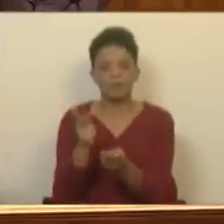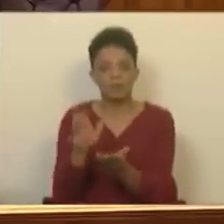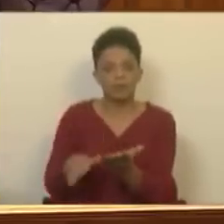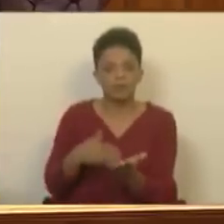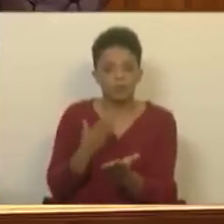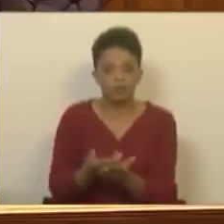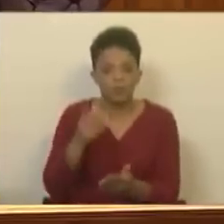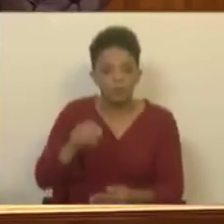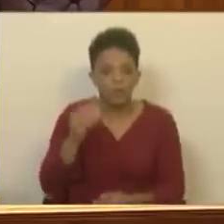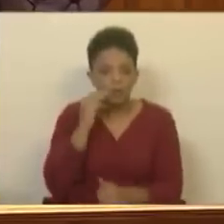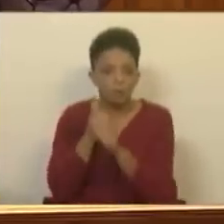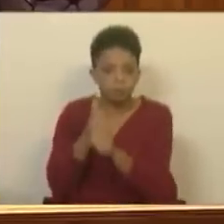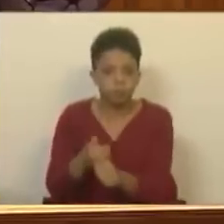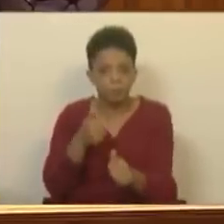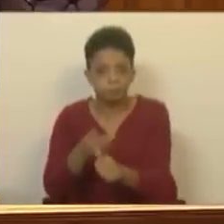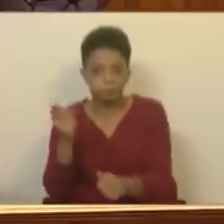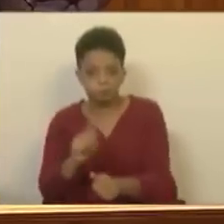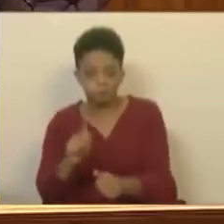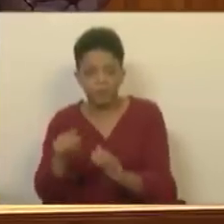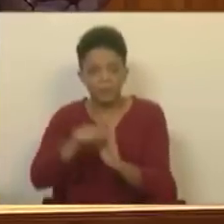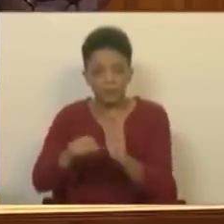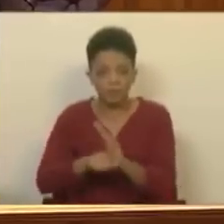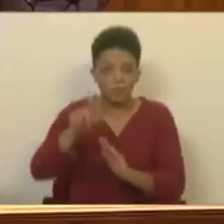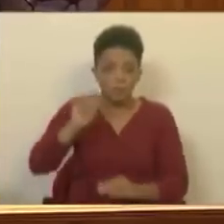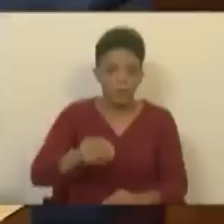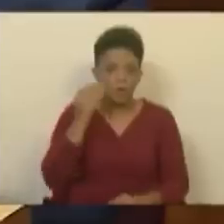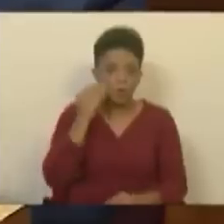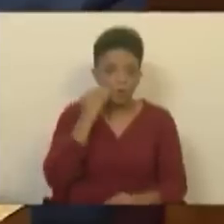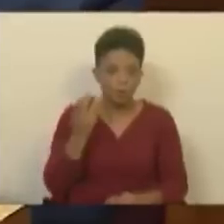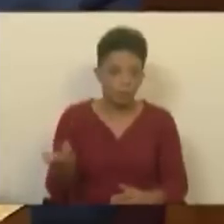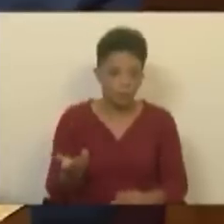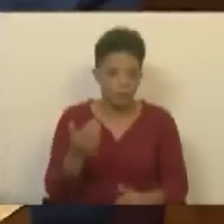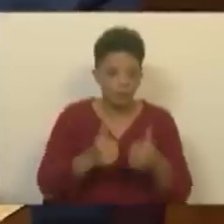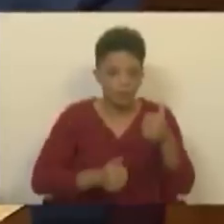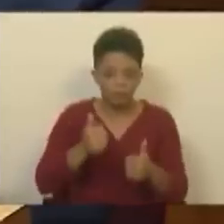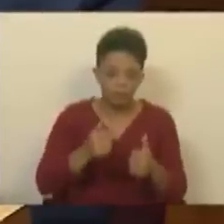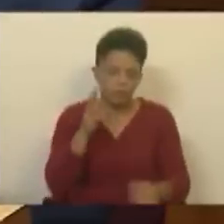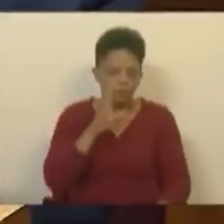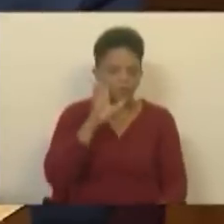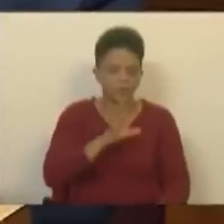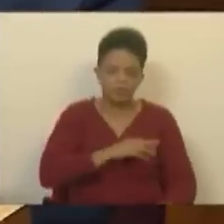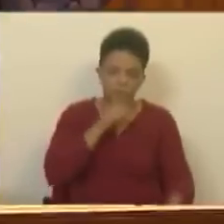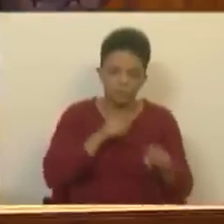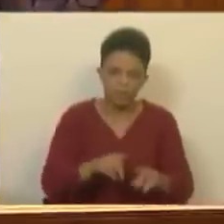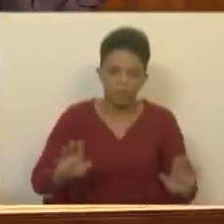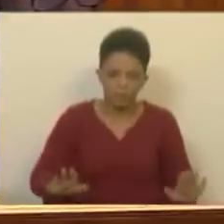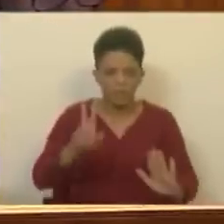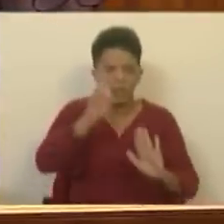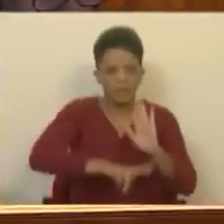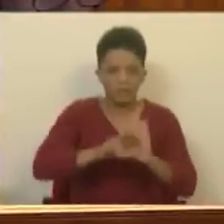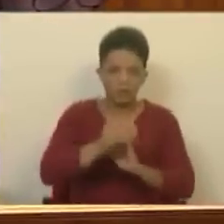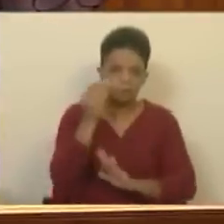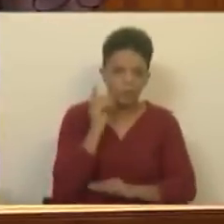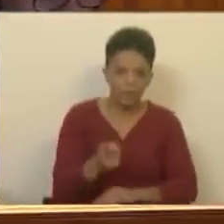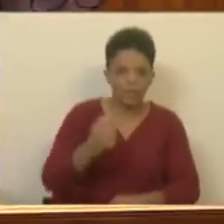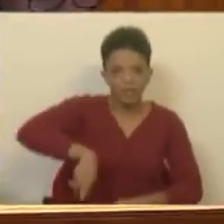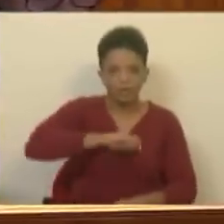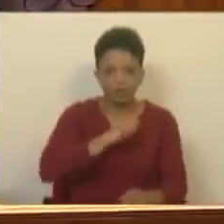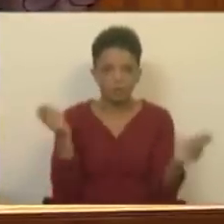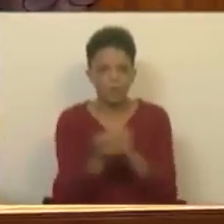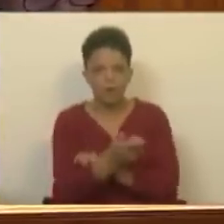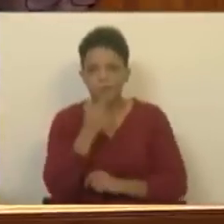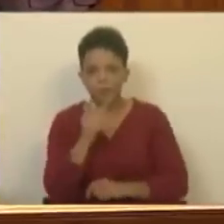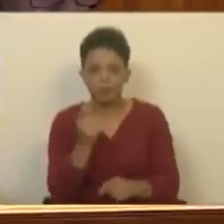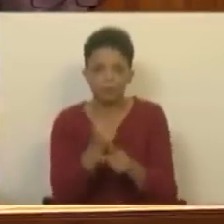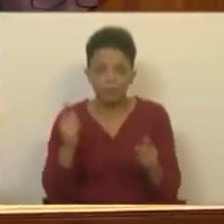candidaturas e como cumprir ou não cumprir os critérios e como é que a hierarquizam as candidaturas que o próximo Estas são as regras de jogo e nós temos alterar